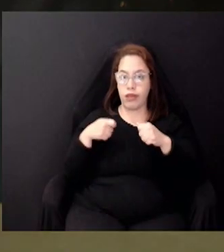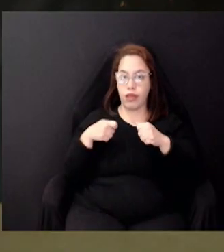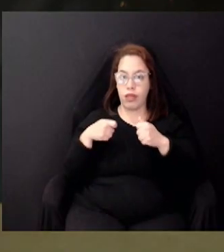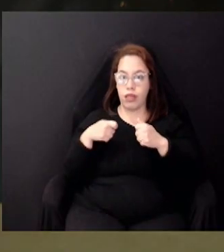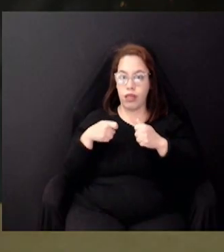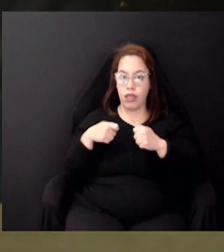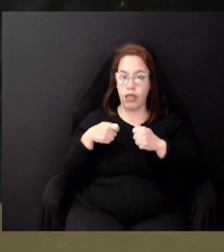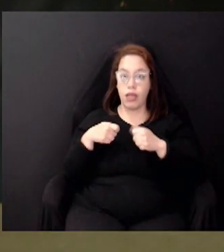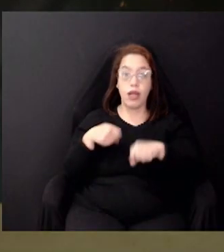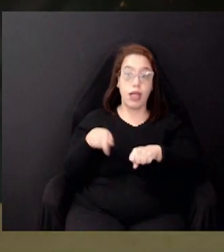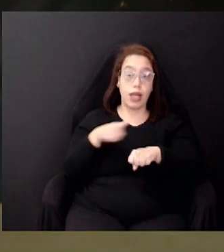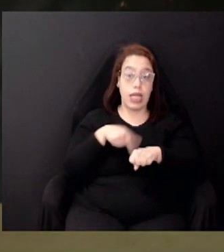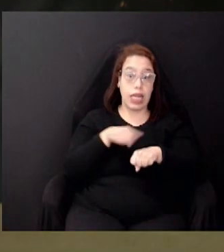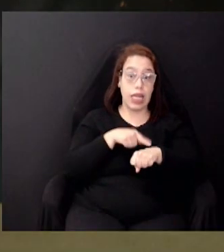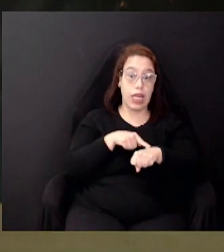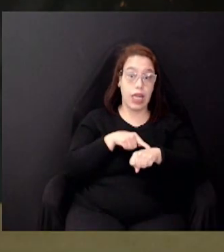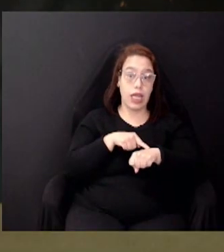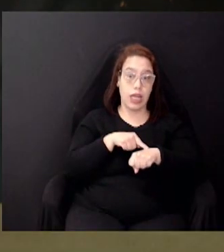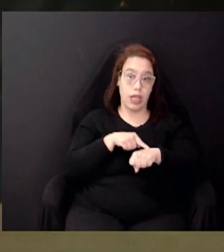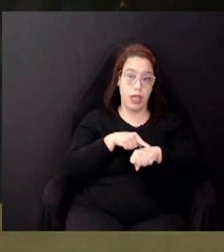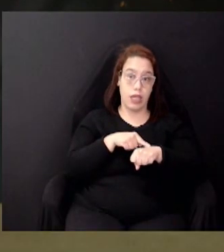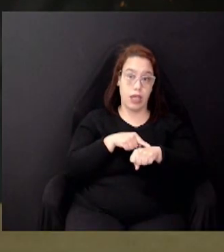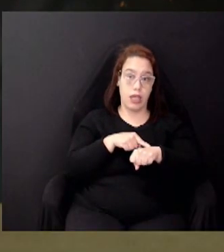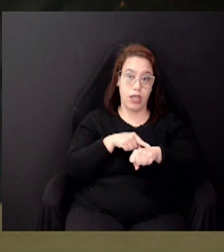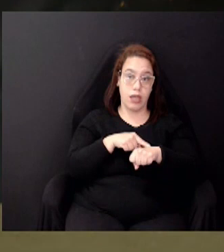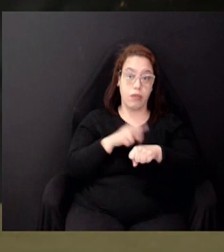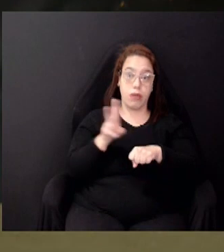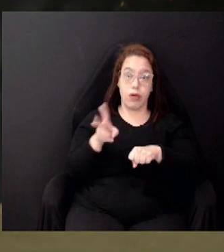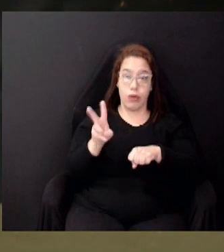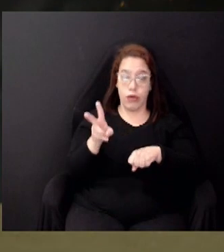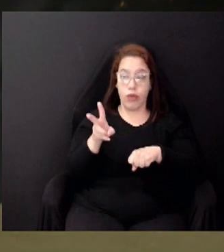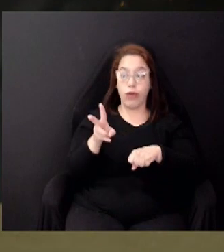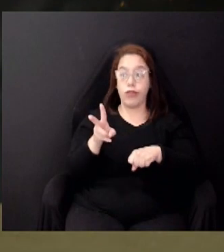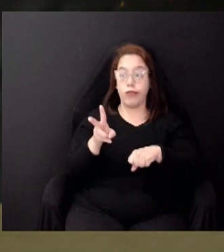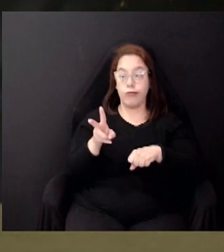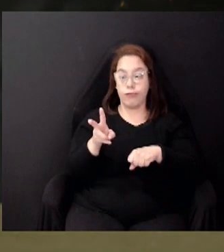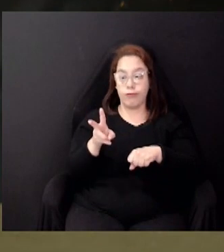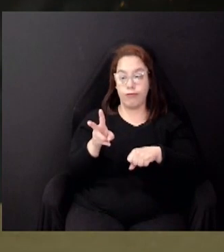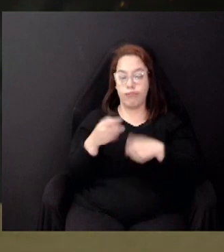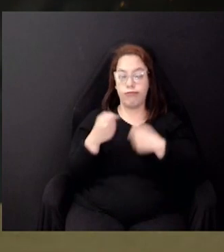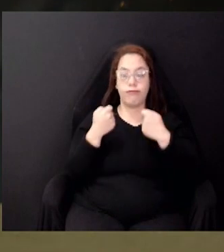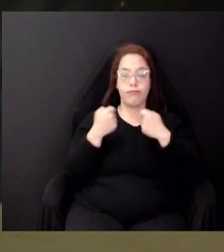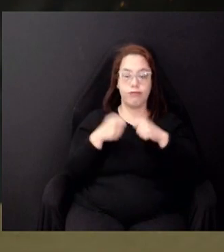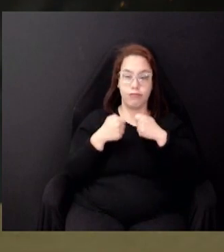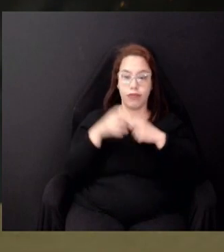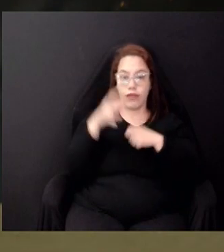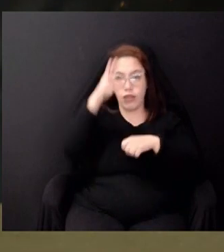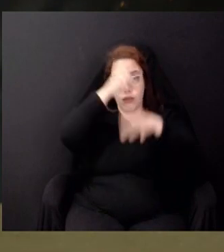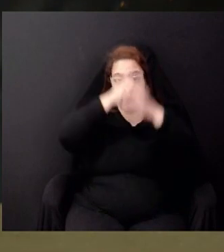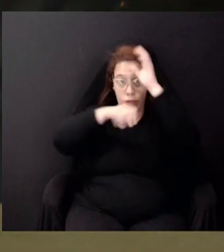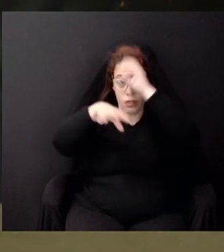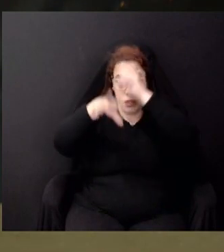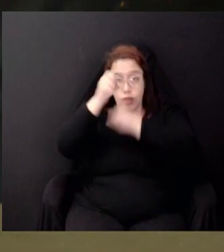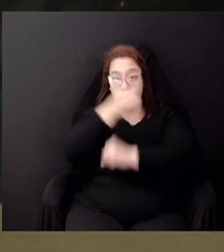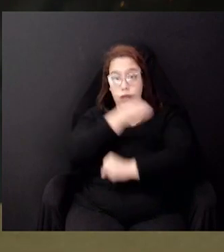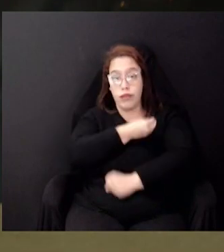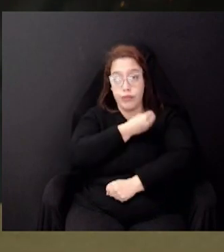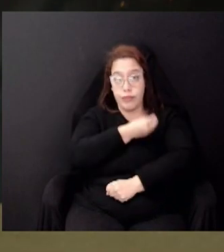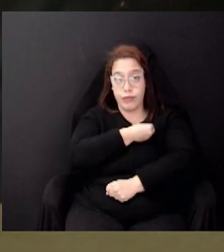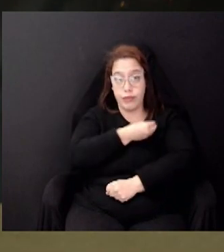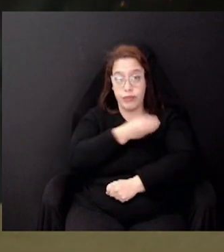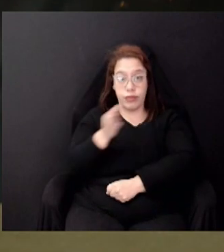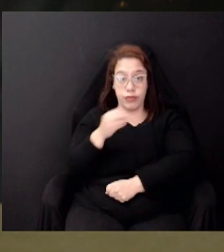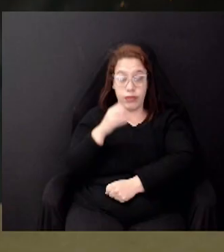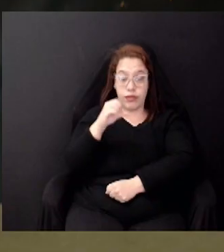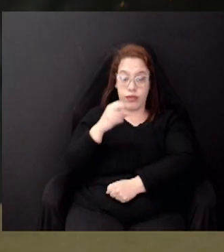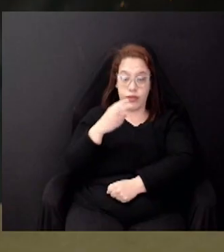tempo de recarregar para continuar. A gente tem muita coisa que a gente precisa aprender ainda nessa vida, viu? Vamos lá, 9h26,